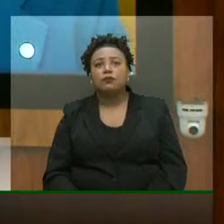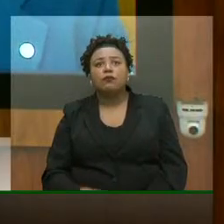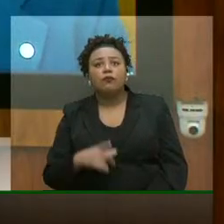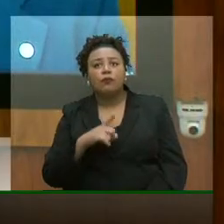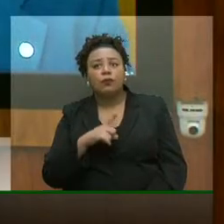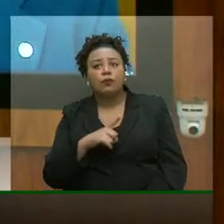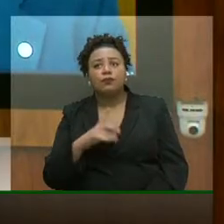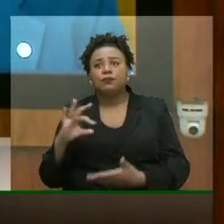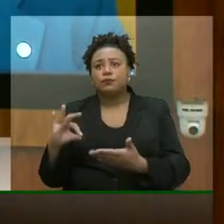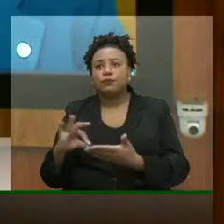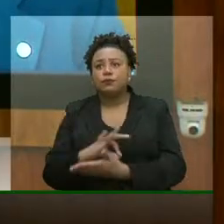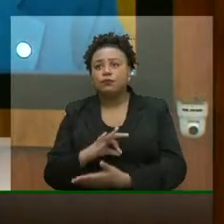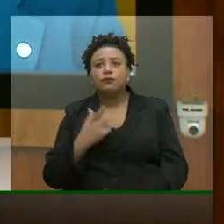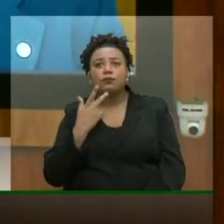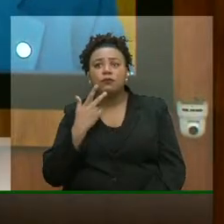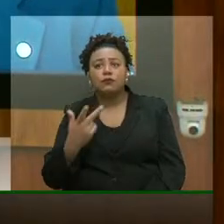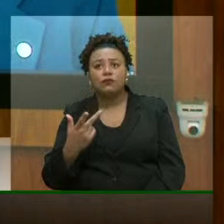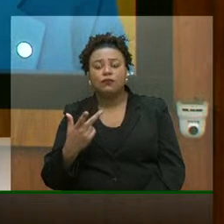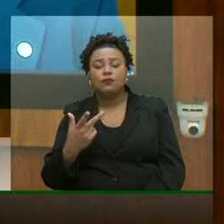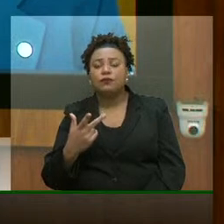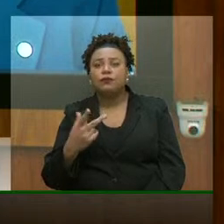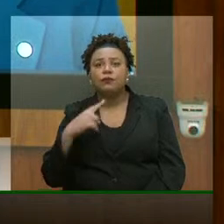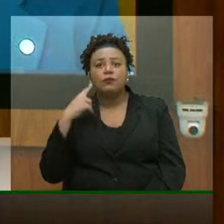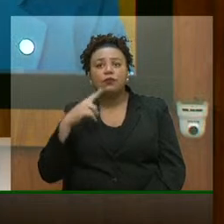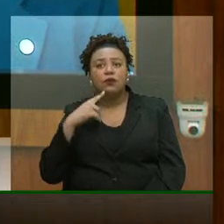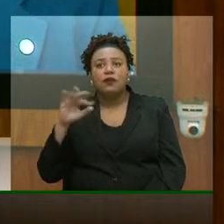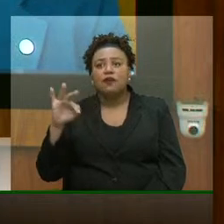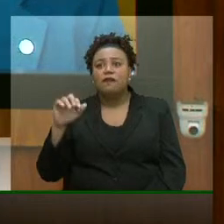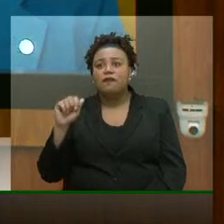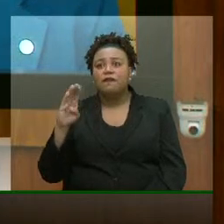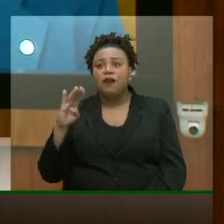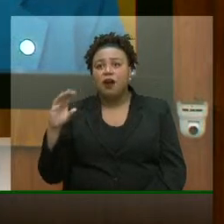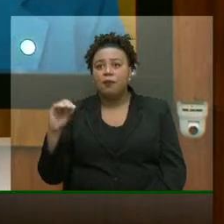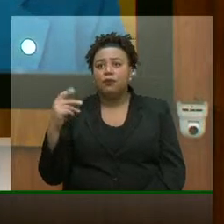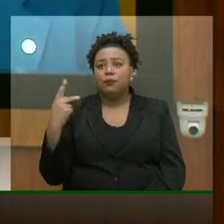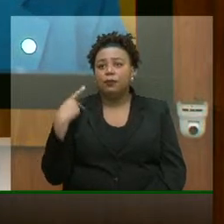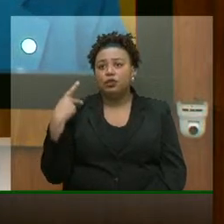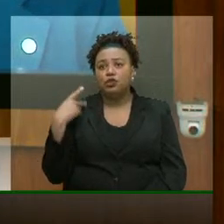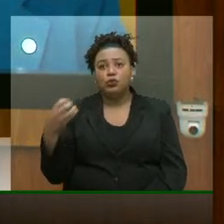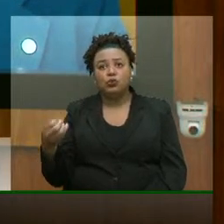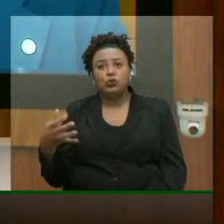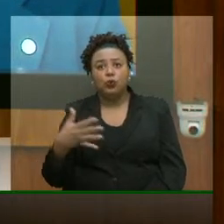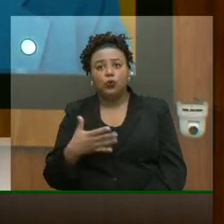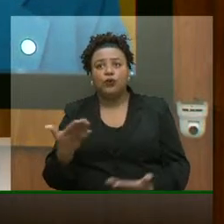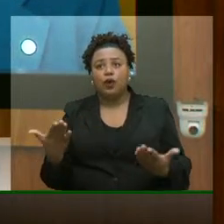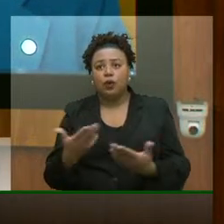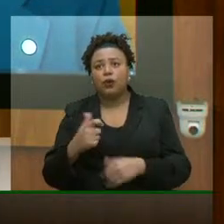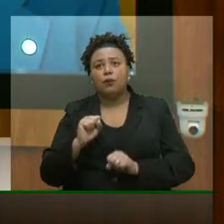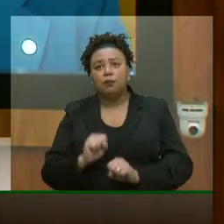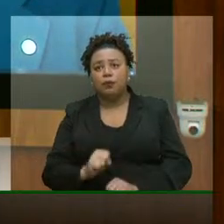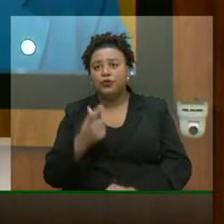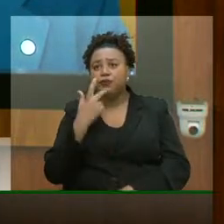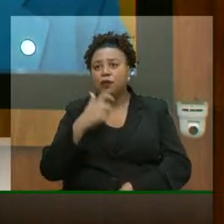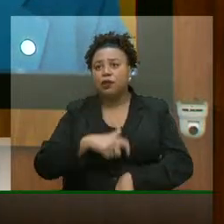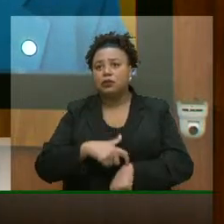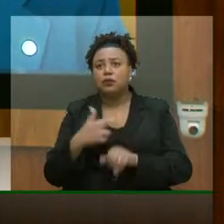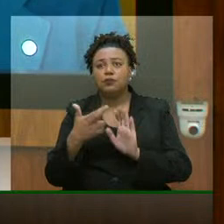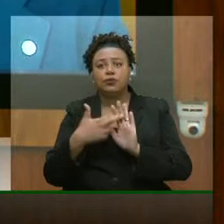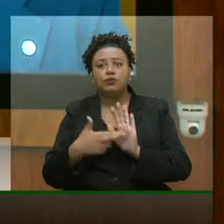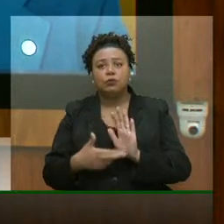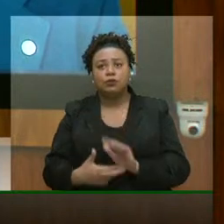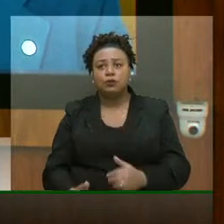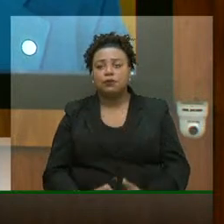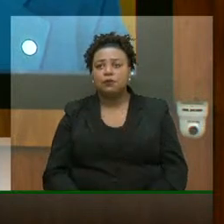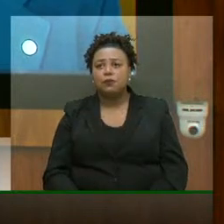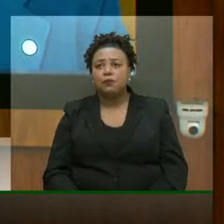aqui um escrito para encaminhar o deputado Fábio Osterman pela bancada do Novo, com a palavra pelo tempo regimental.